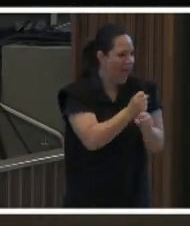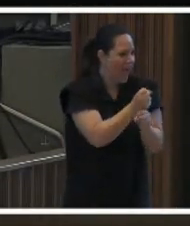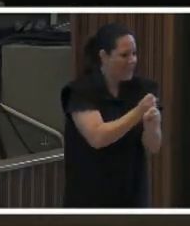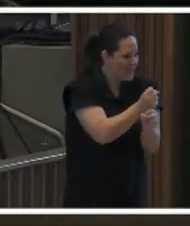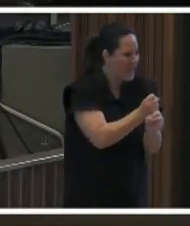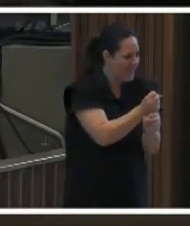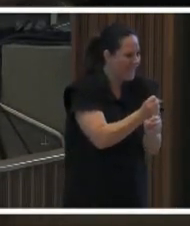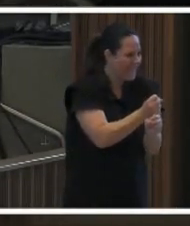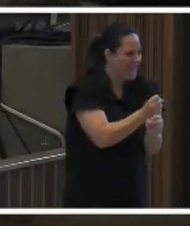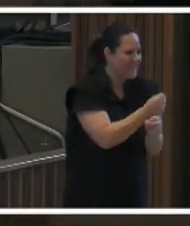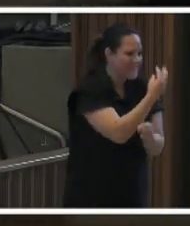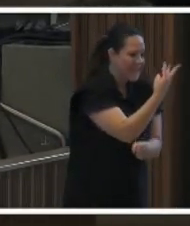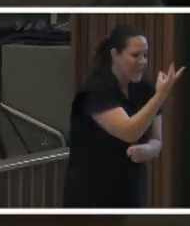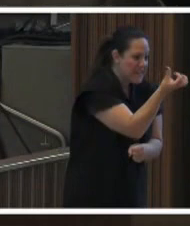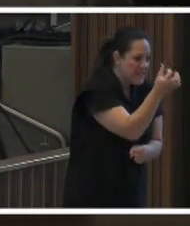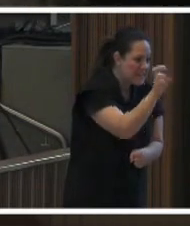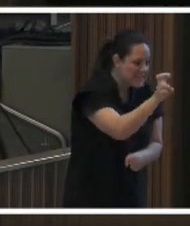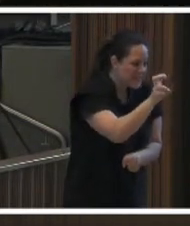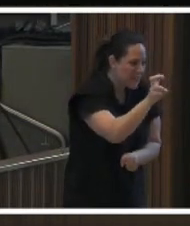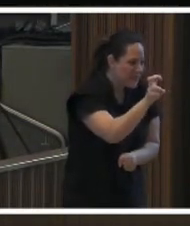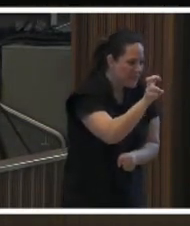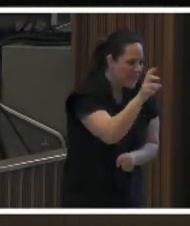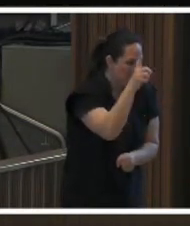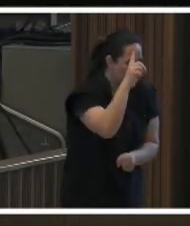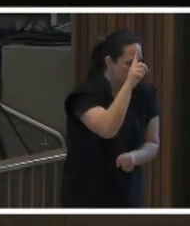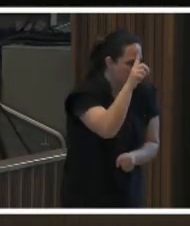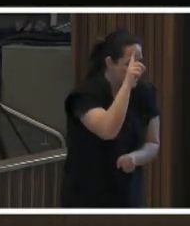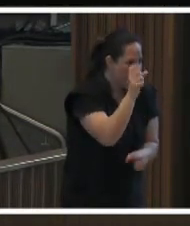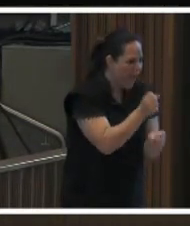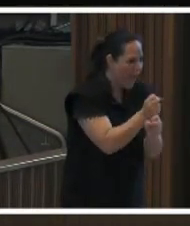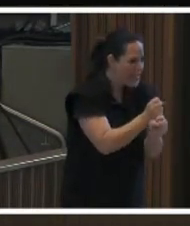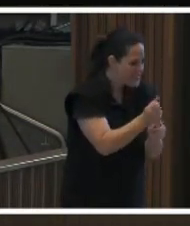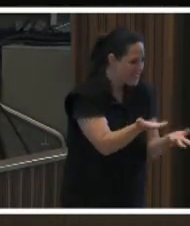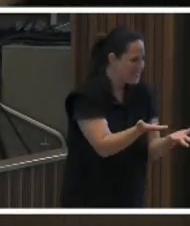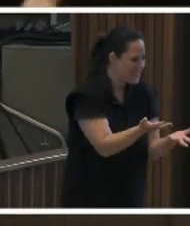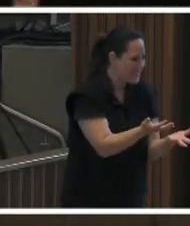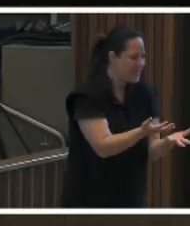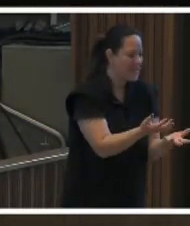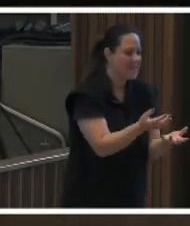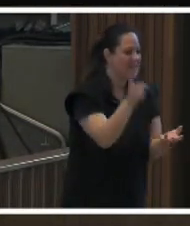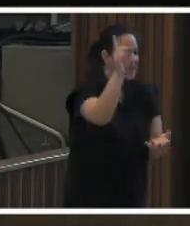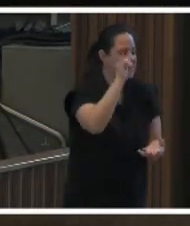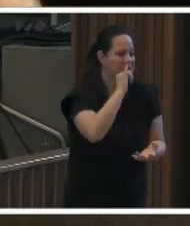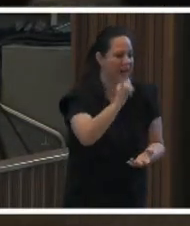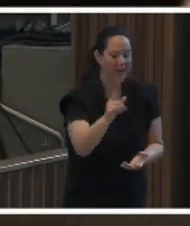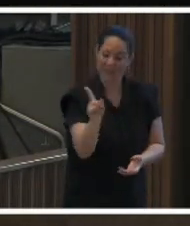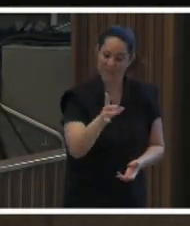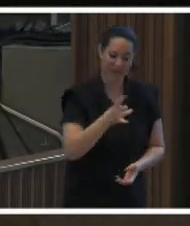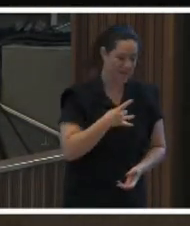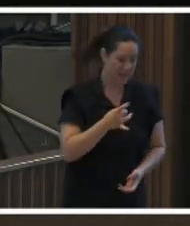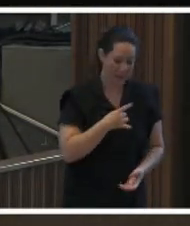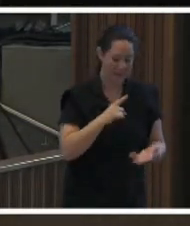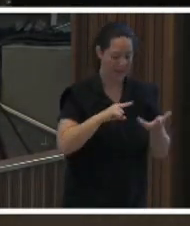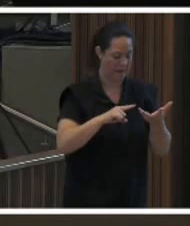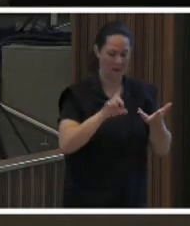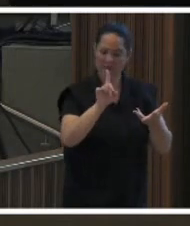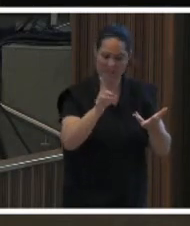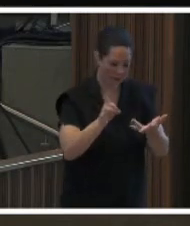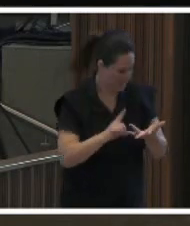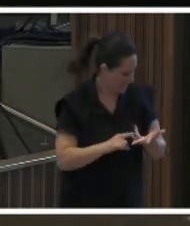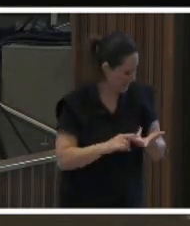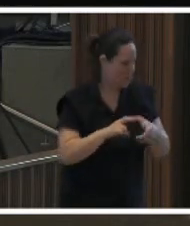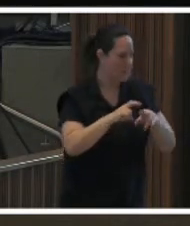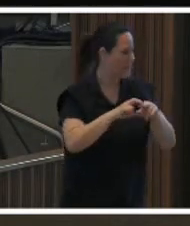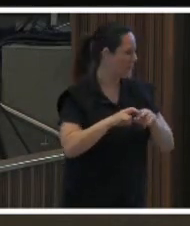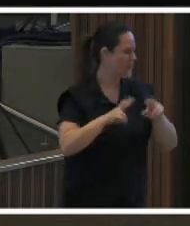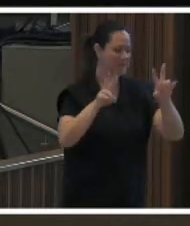um devocionário inteiro, não é? Para o ano todo, dizendo: ó, não temas por causa disso, não temas por causa daquilo,